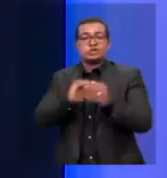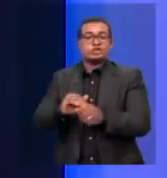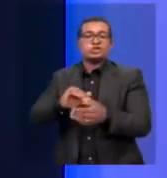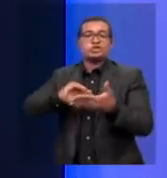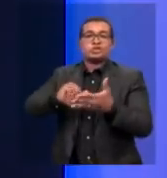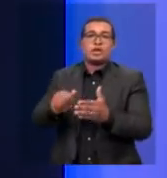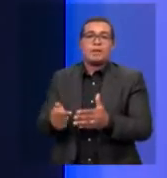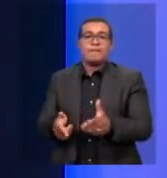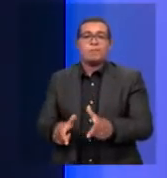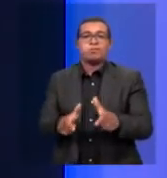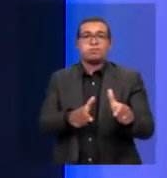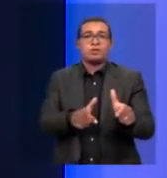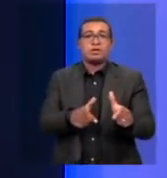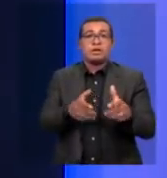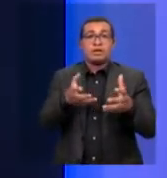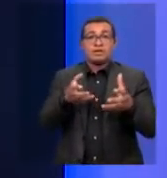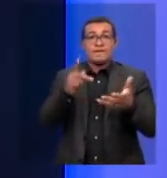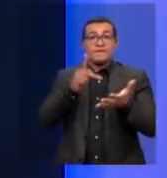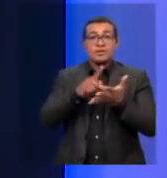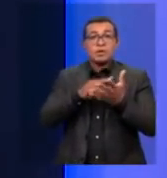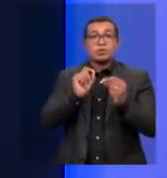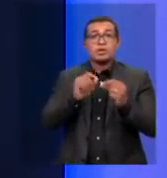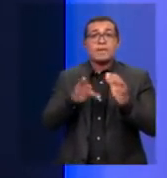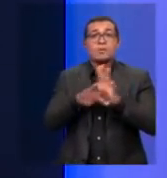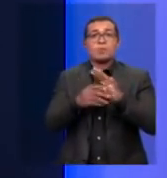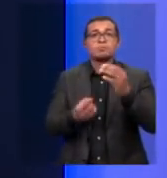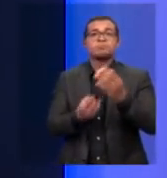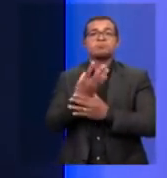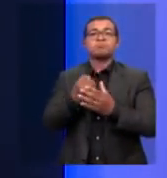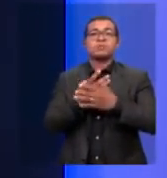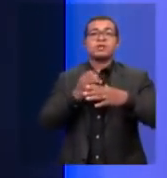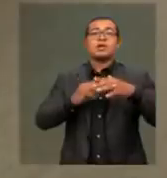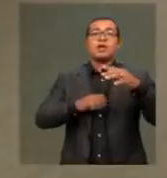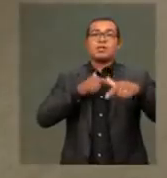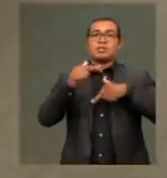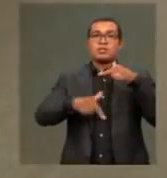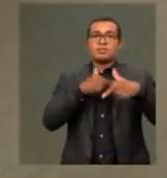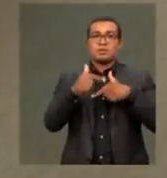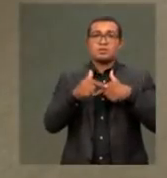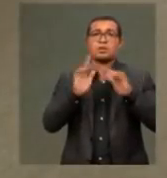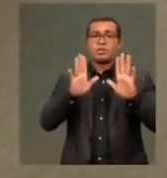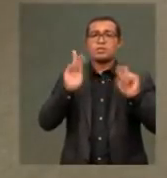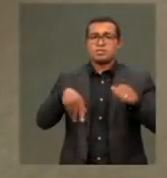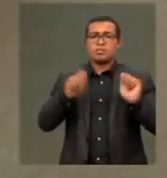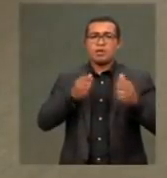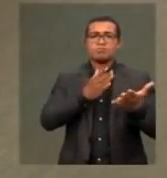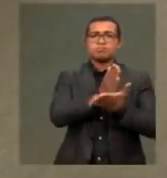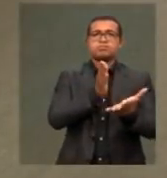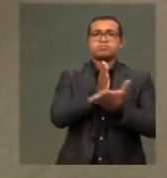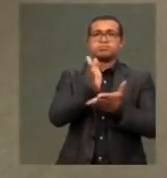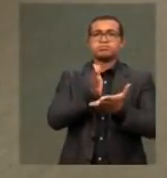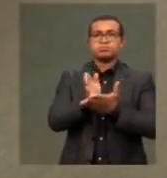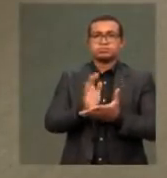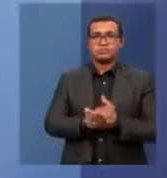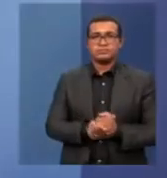na geração de emprego e renda mas também ela pode assumir outros espaços como o governo do estado o vovô candidata olha